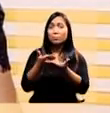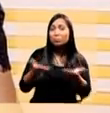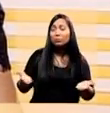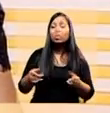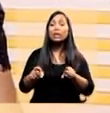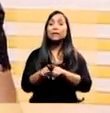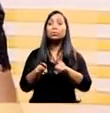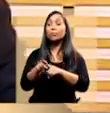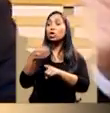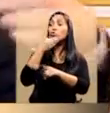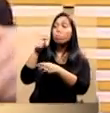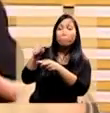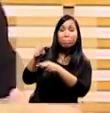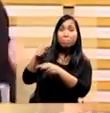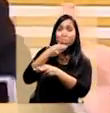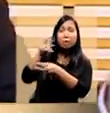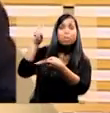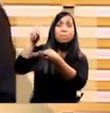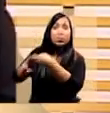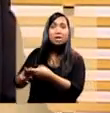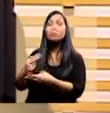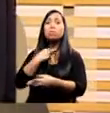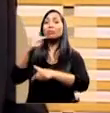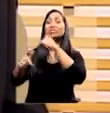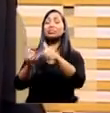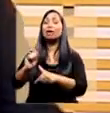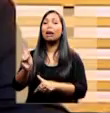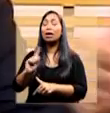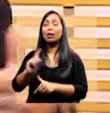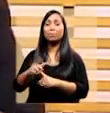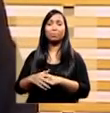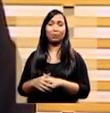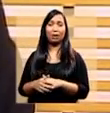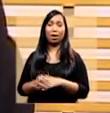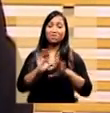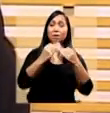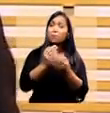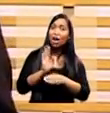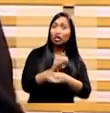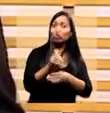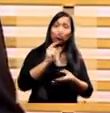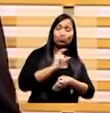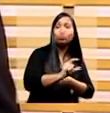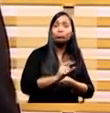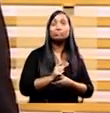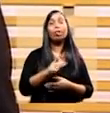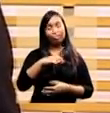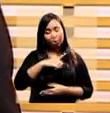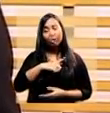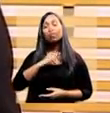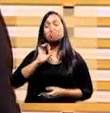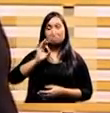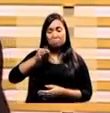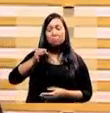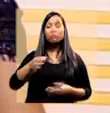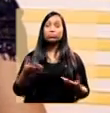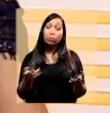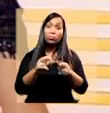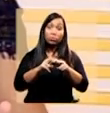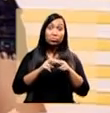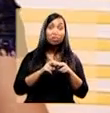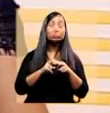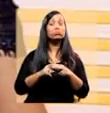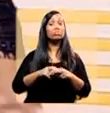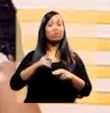de um filho, talvez, ou desse marido começar a ser preso e não poder trabalhar mais e não poder sustentar essa família. Existe isso também, né? Existe isso, e é